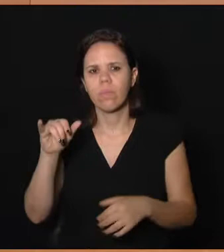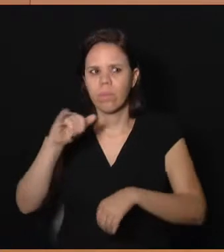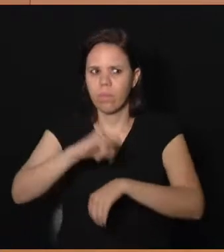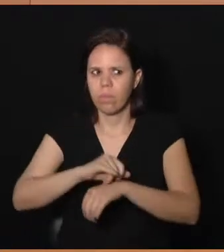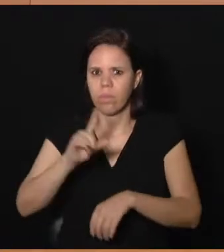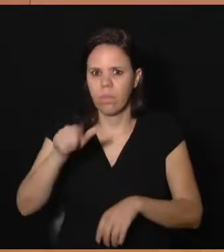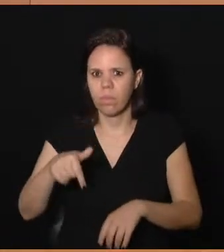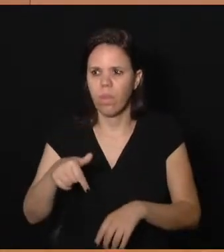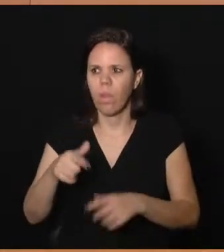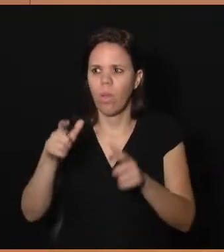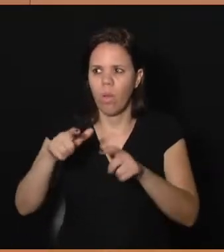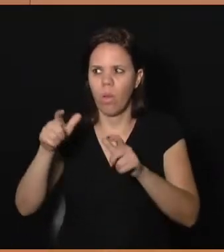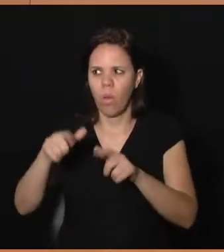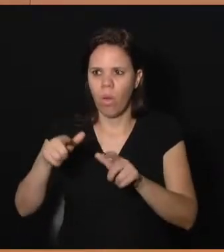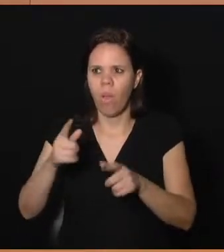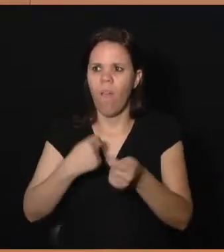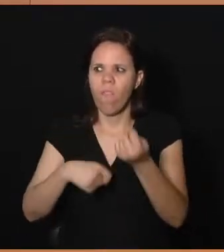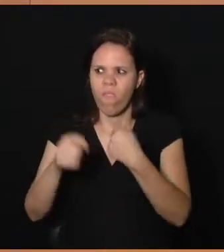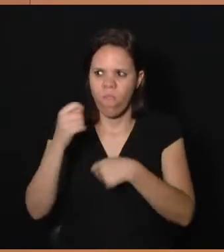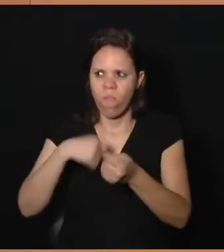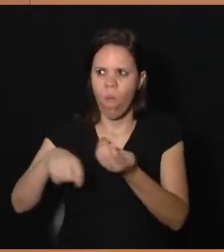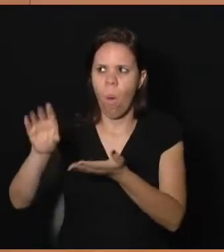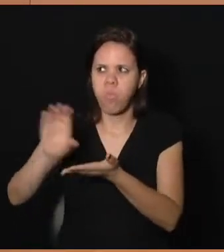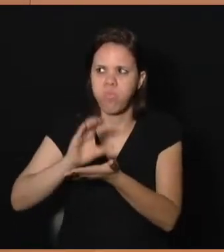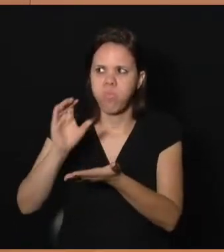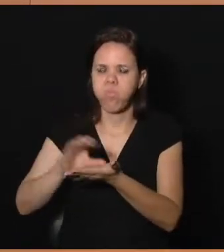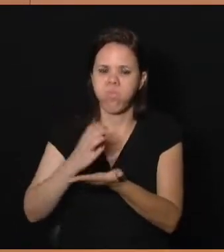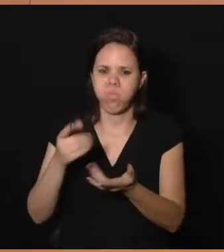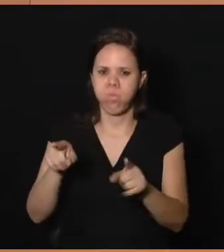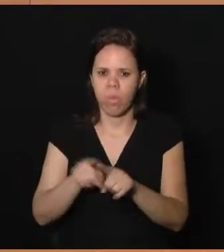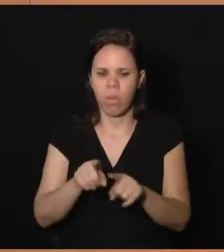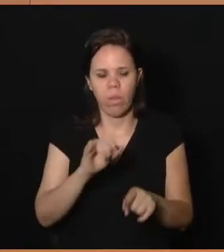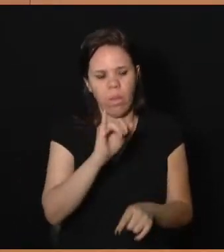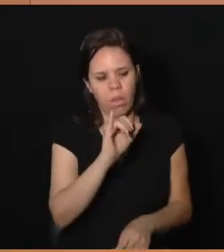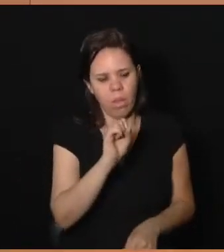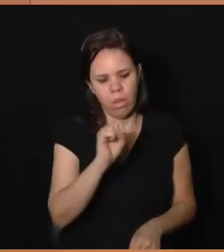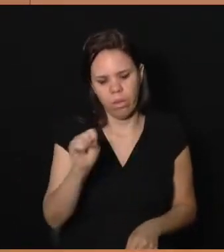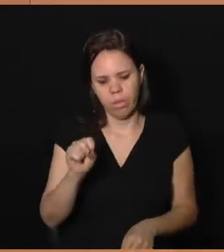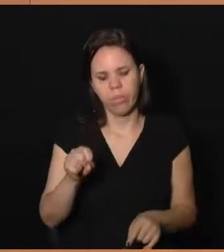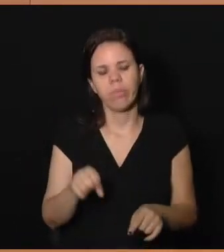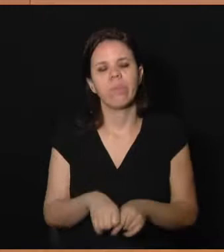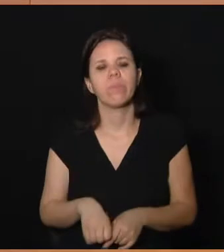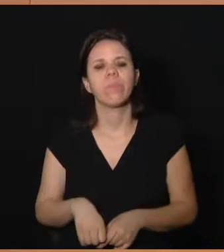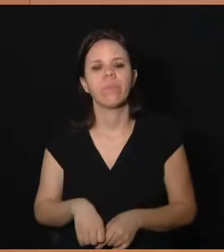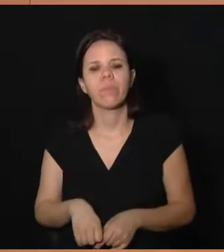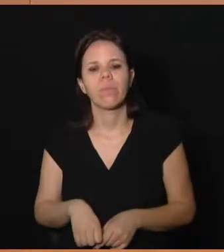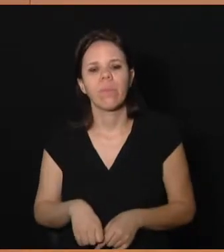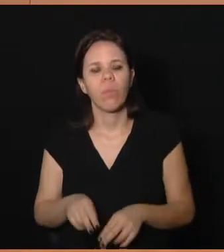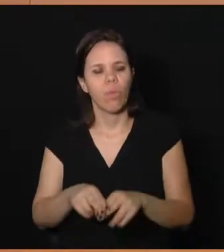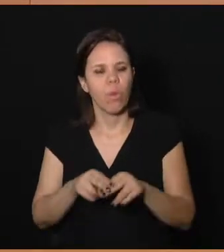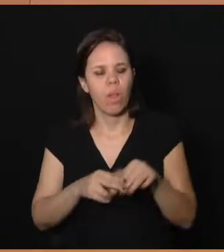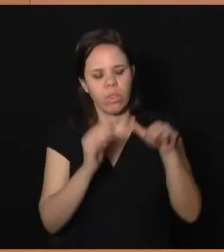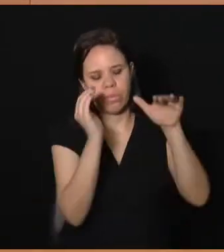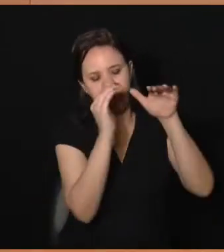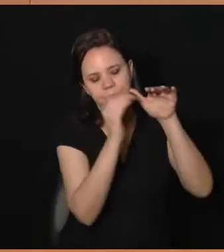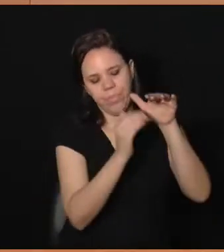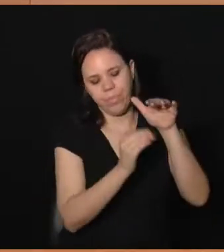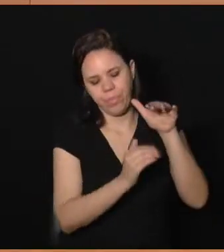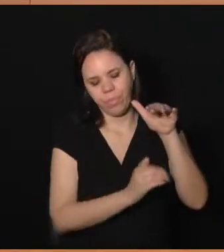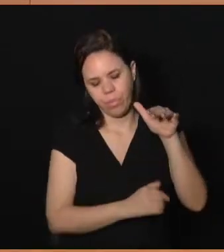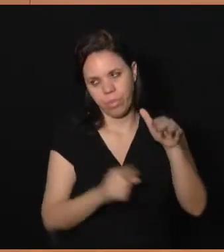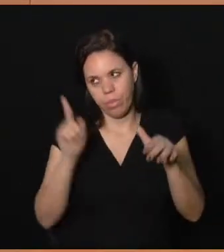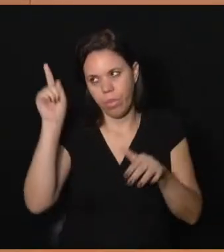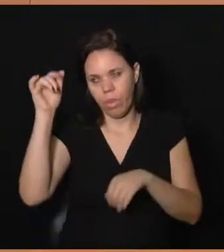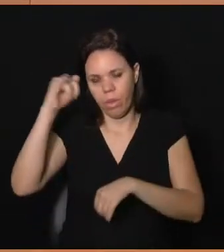grande arrecadador, e aí eu não falo só do ISS, que é recolhido pelas tarifas de armazenagem que são cobradas pelo